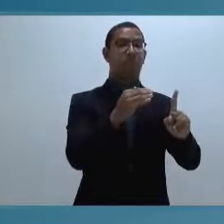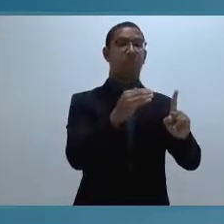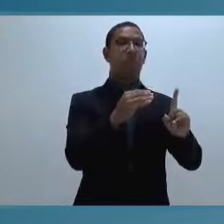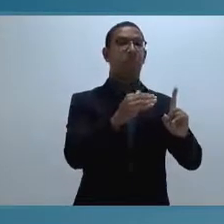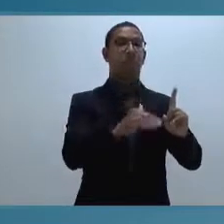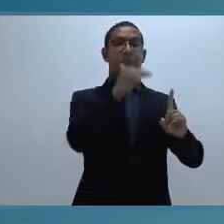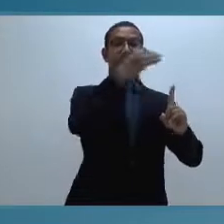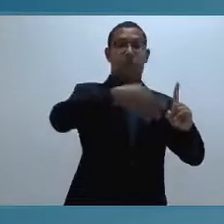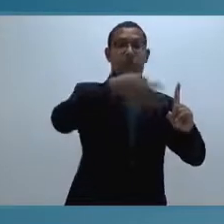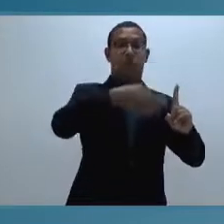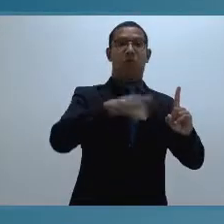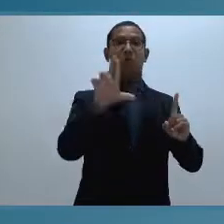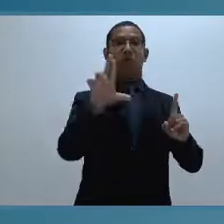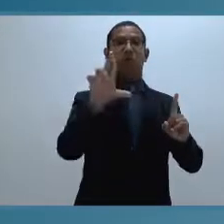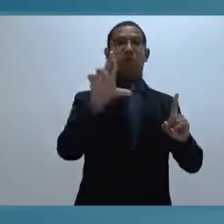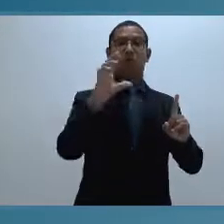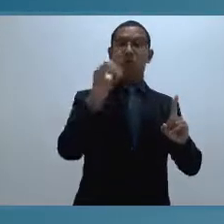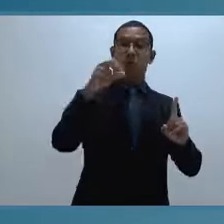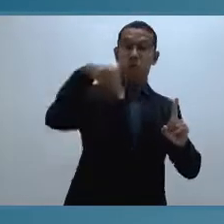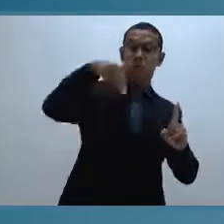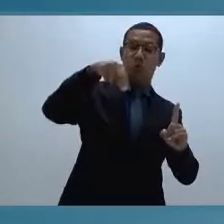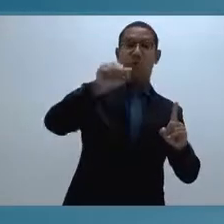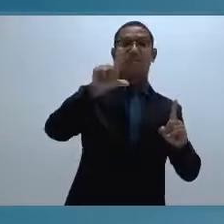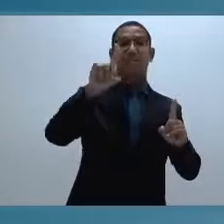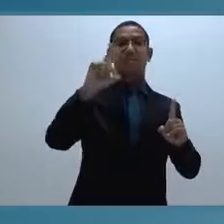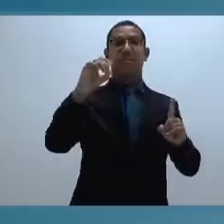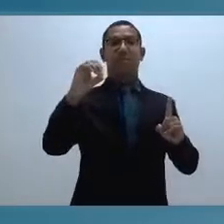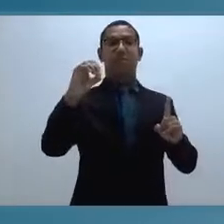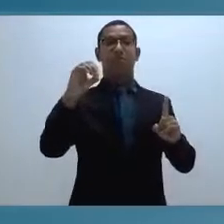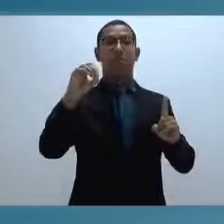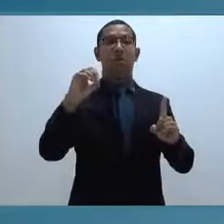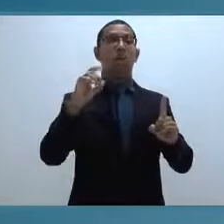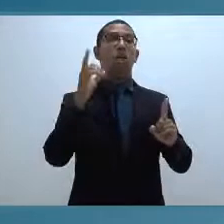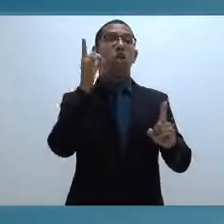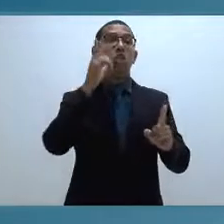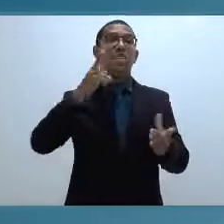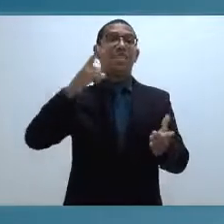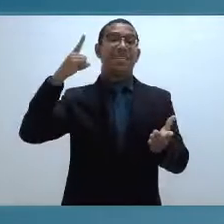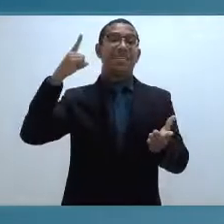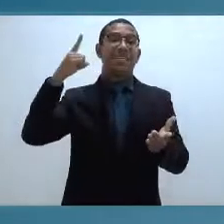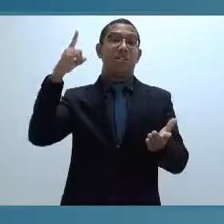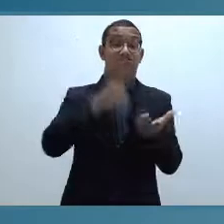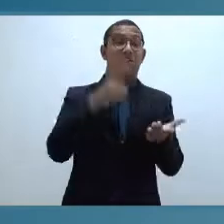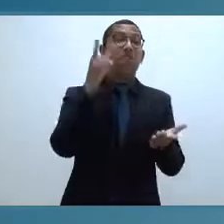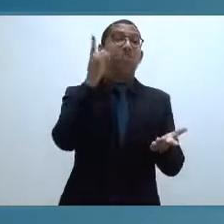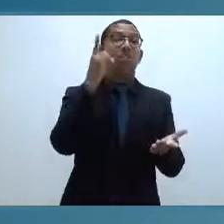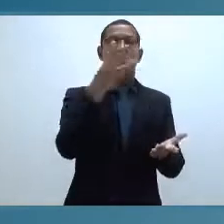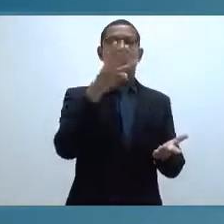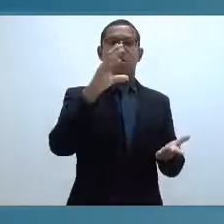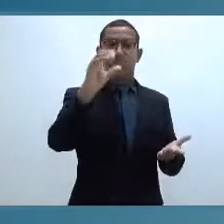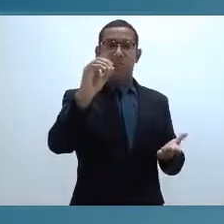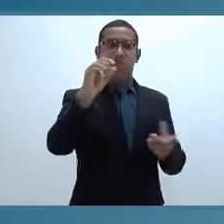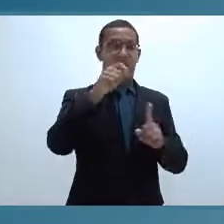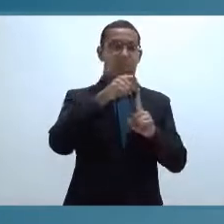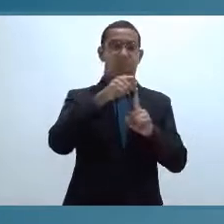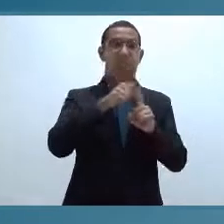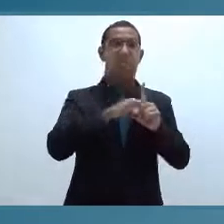dia 19/8 e já está marcado para o dia 30, dia 30 agora de